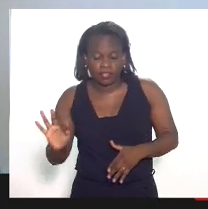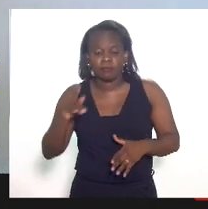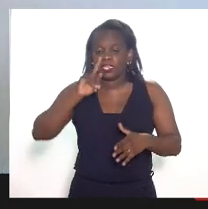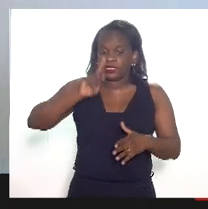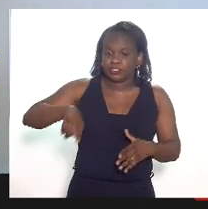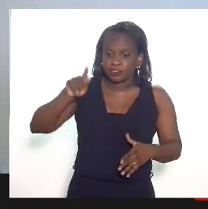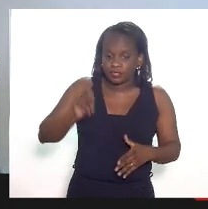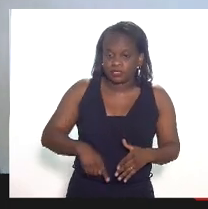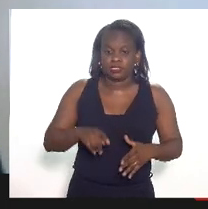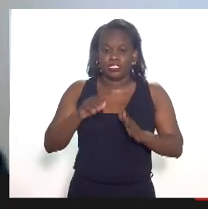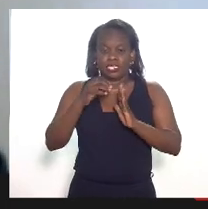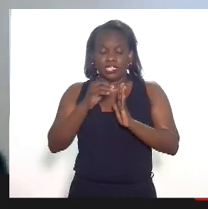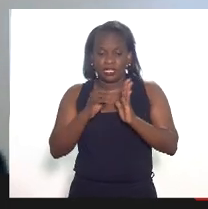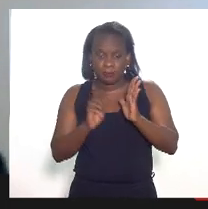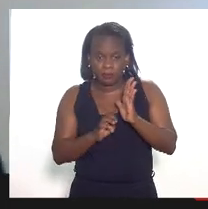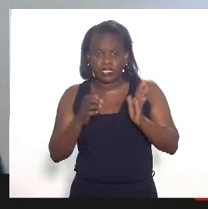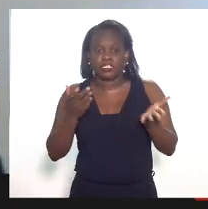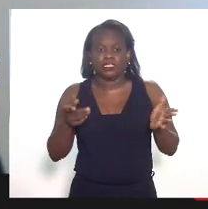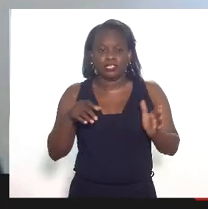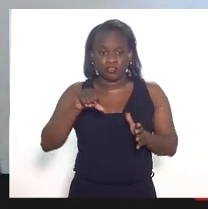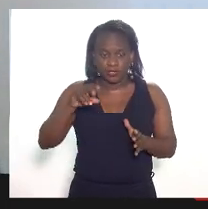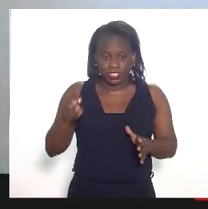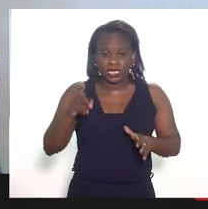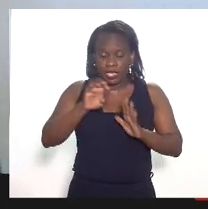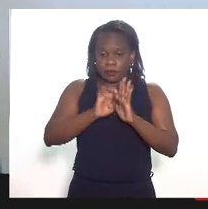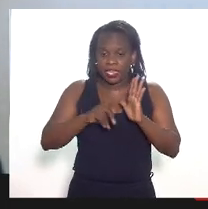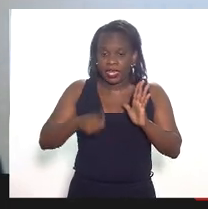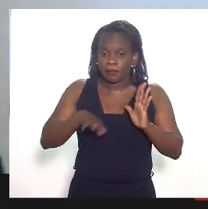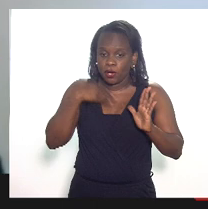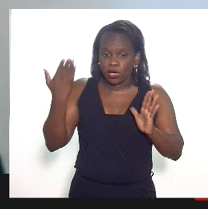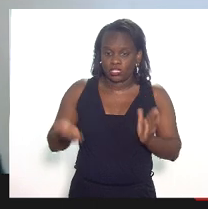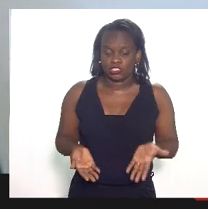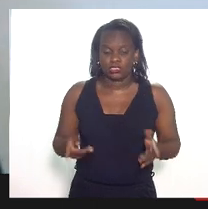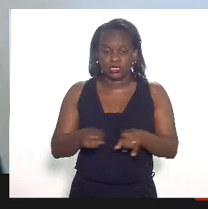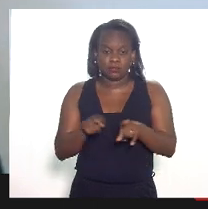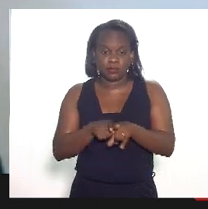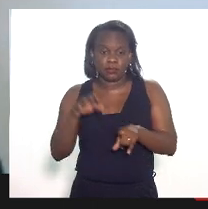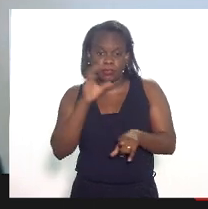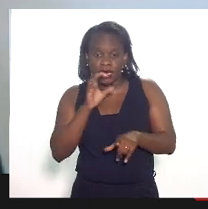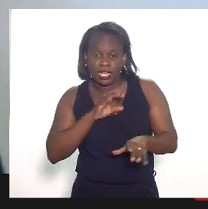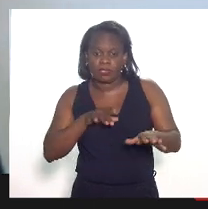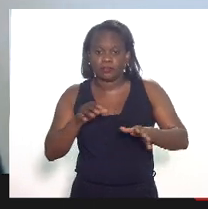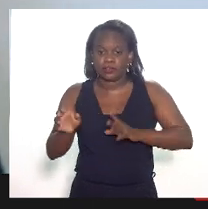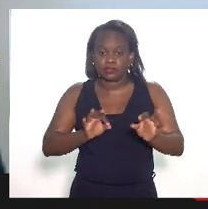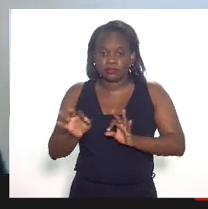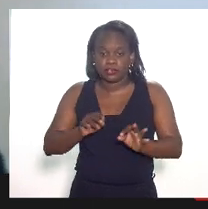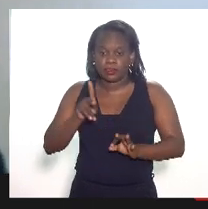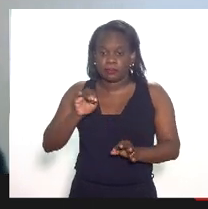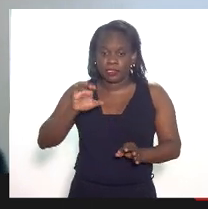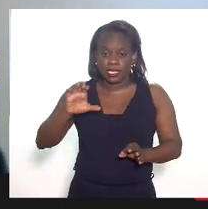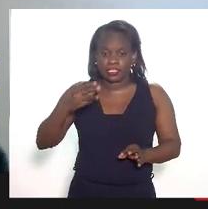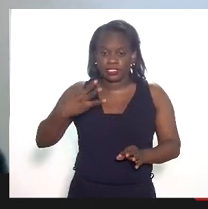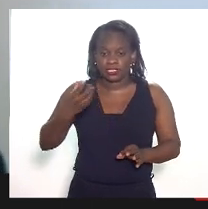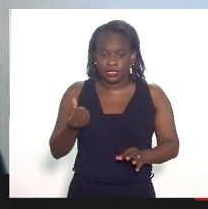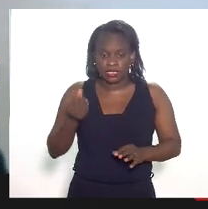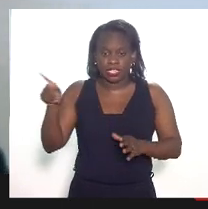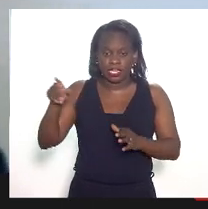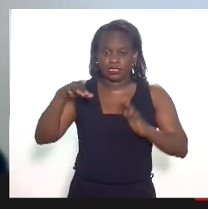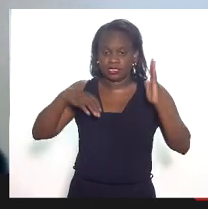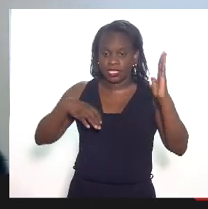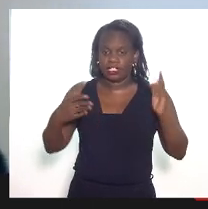revogar a Emenda Constitucional 95, a Emenda da Morte, e agilizar a tramitação da PEC 36 no Senado